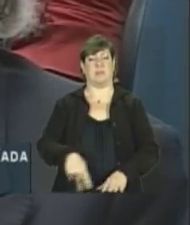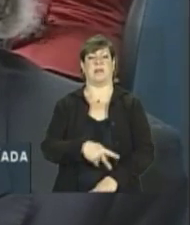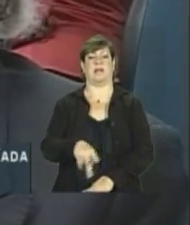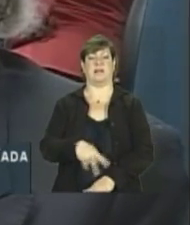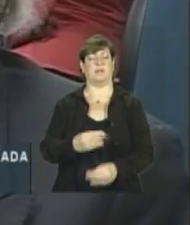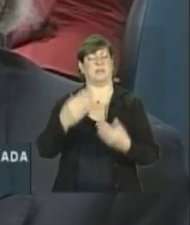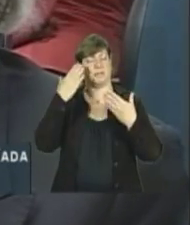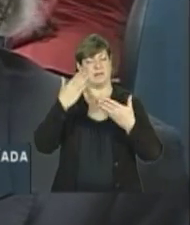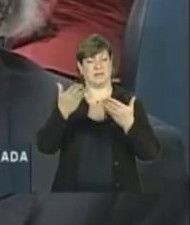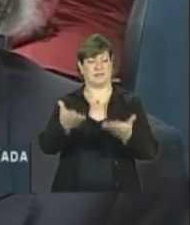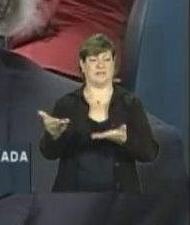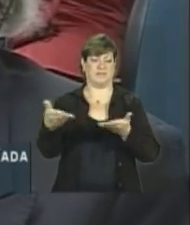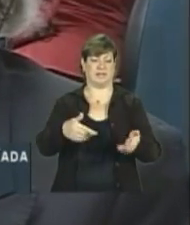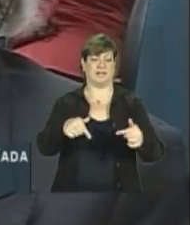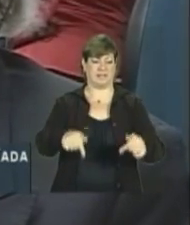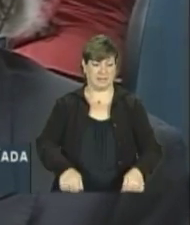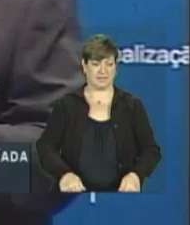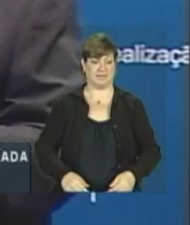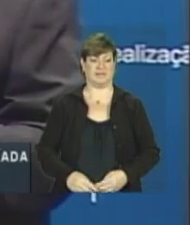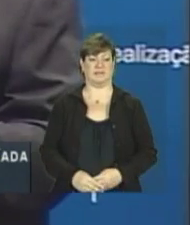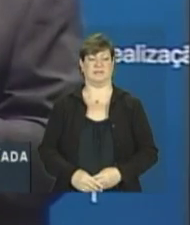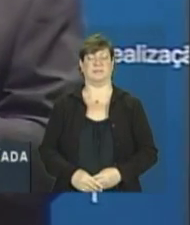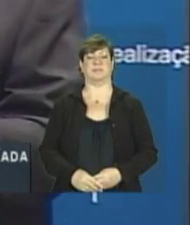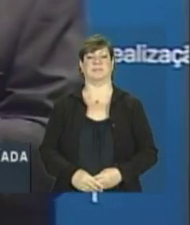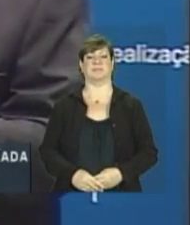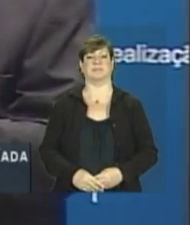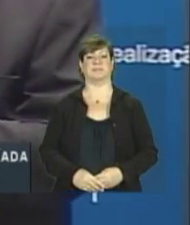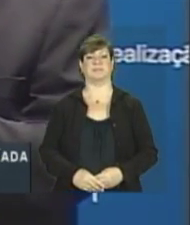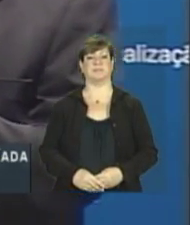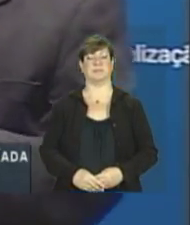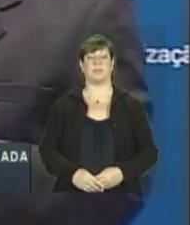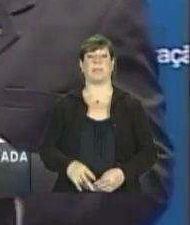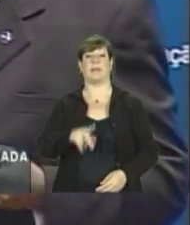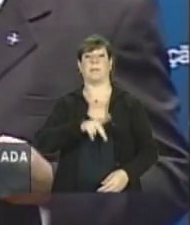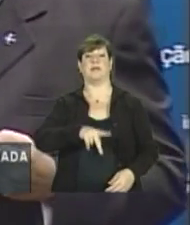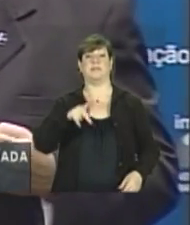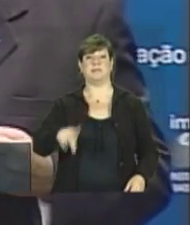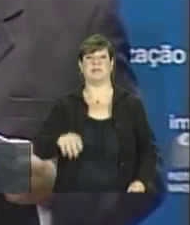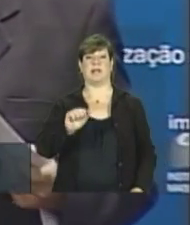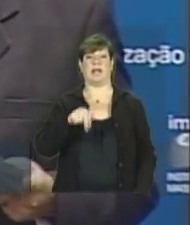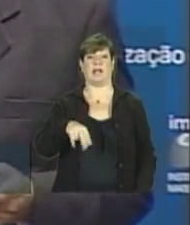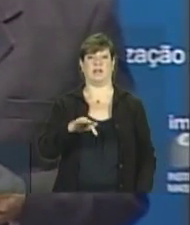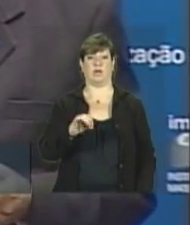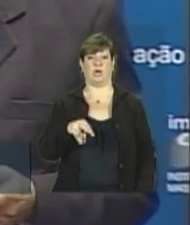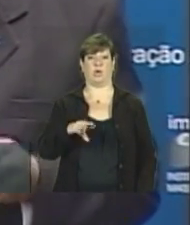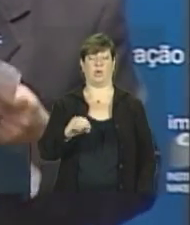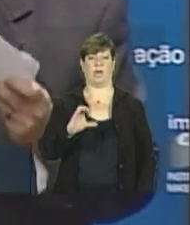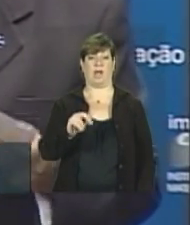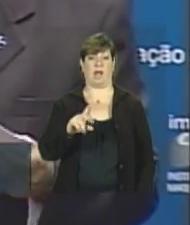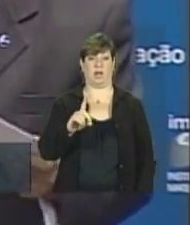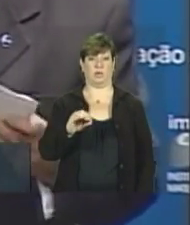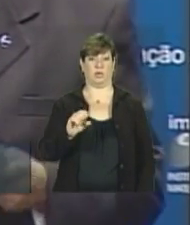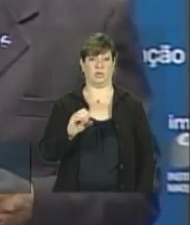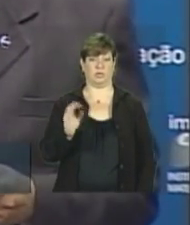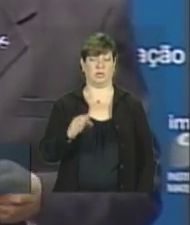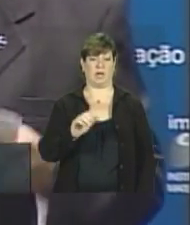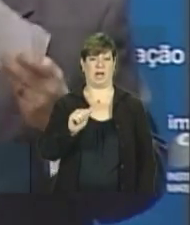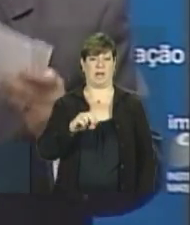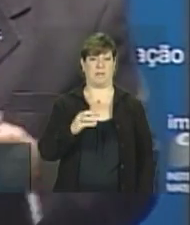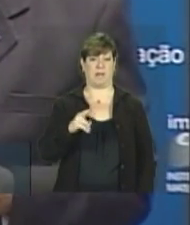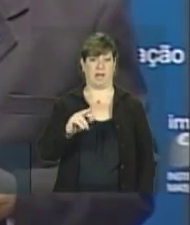país. Muito obrigado pela sua presença, Sérgio. Professor Antônio Cardoso do Amaral é um